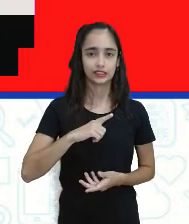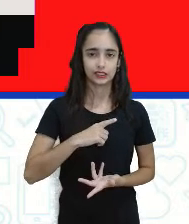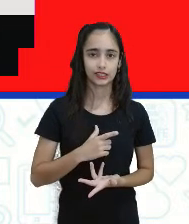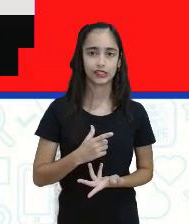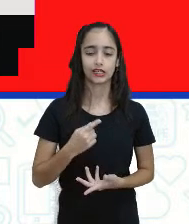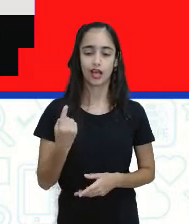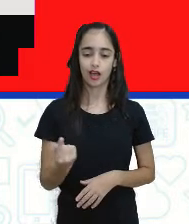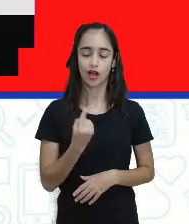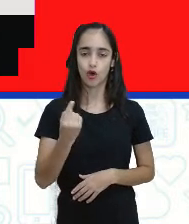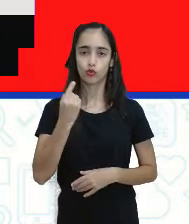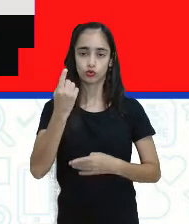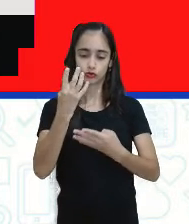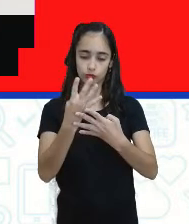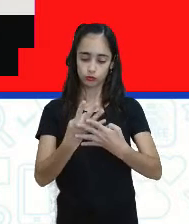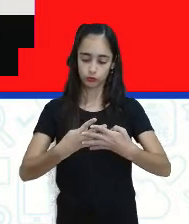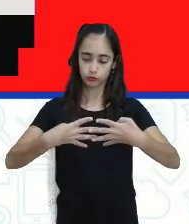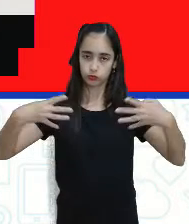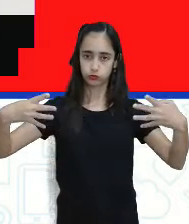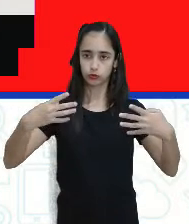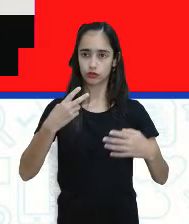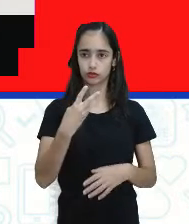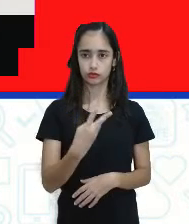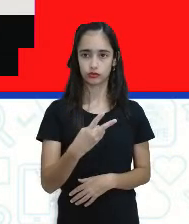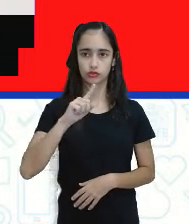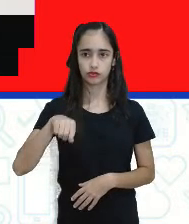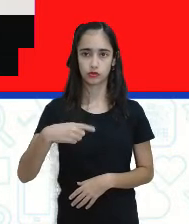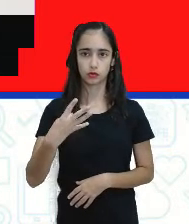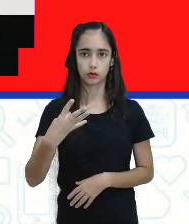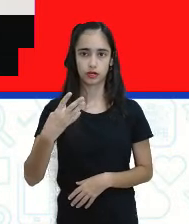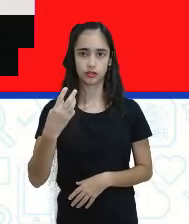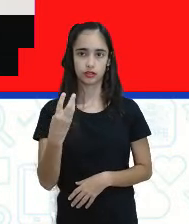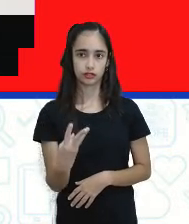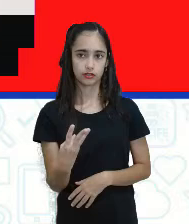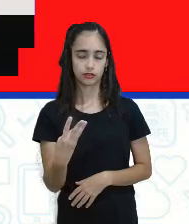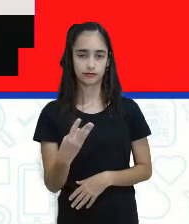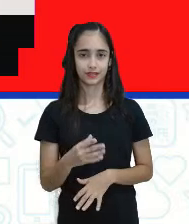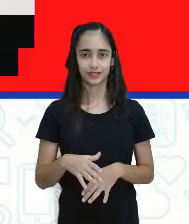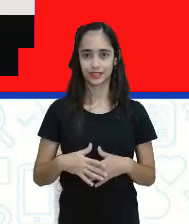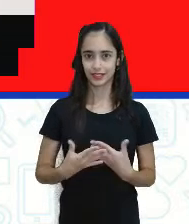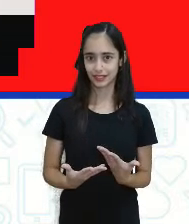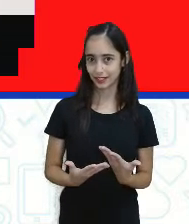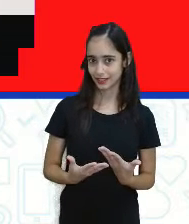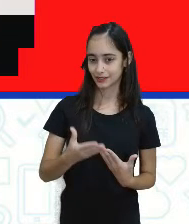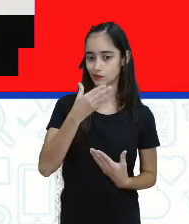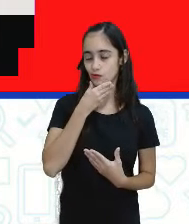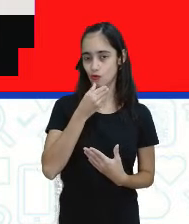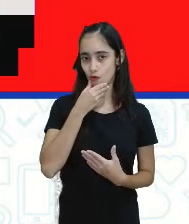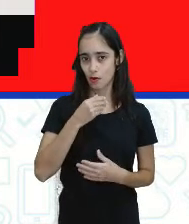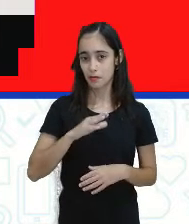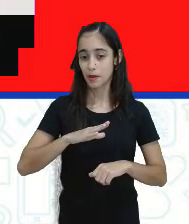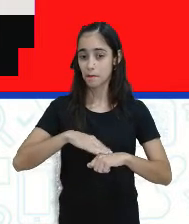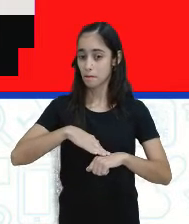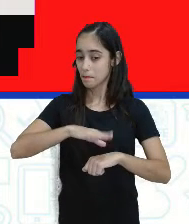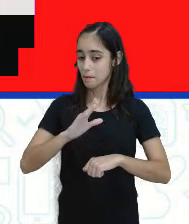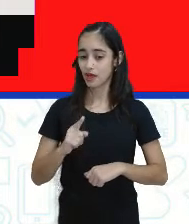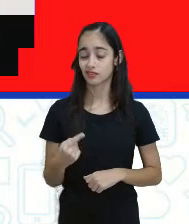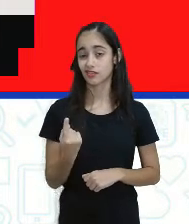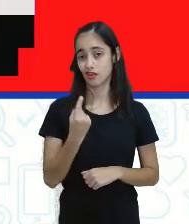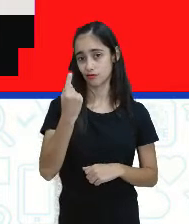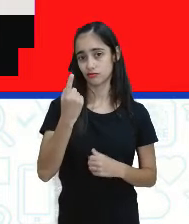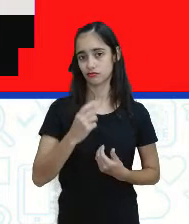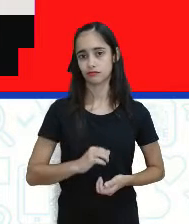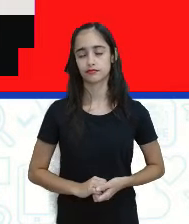e adulto, a altura é de 2,43. Então, aí na masculina é um pouquinho mais alta. Nós temos